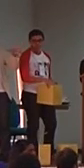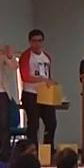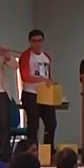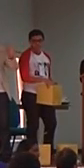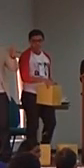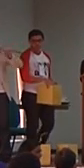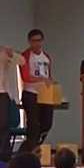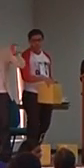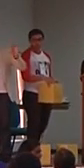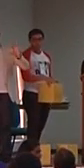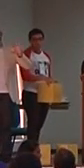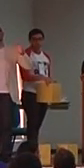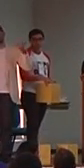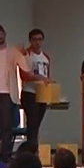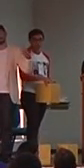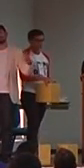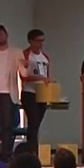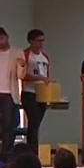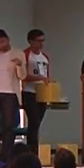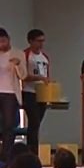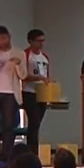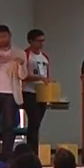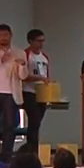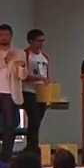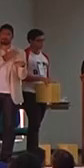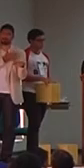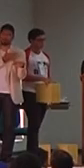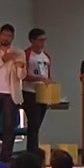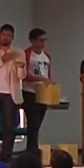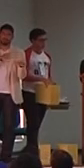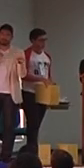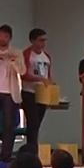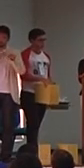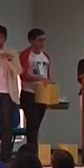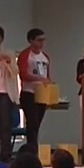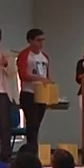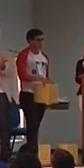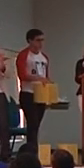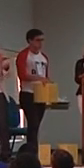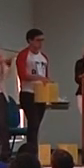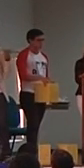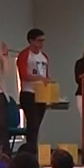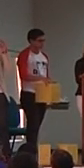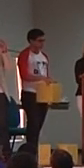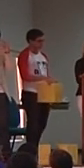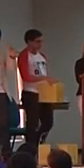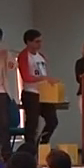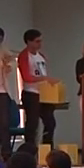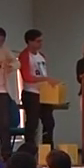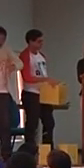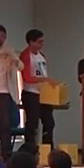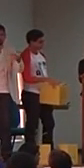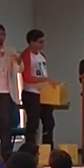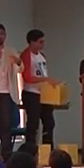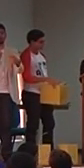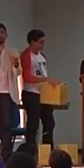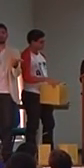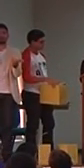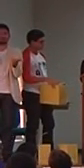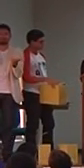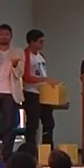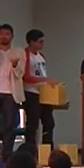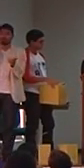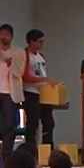que dentro das temáticas institucionais e primando pela cordialidade e respeito. Só